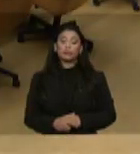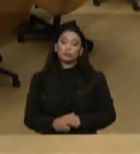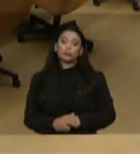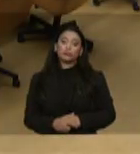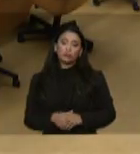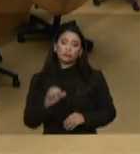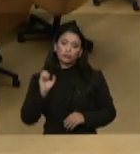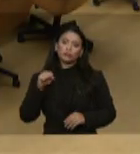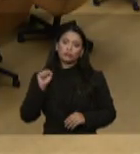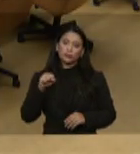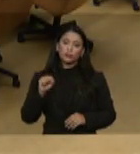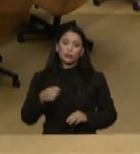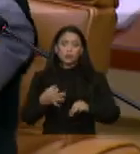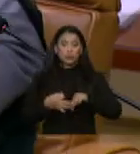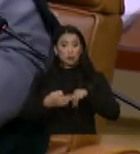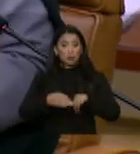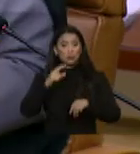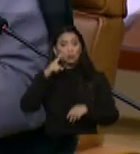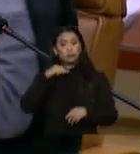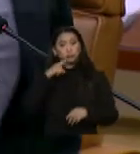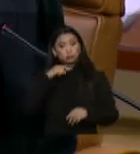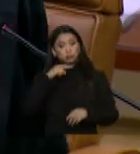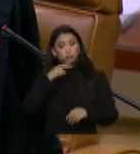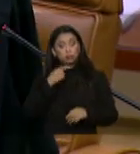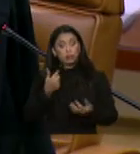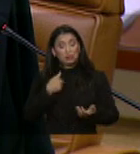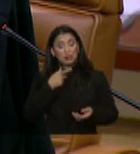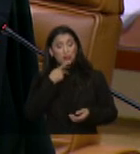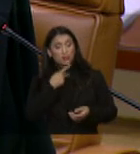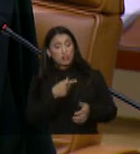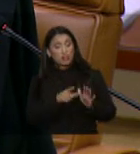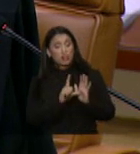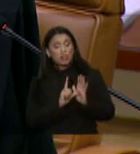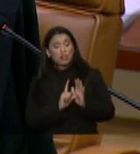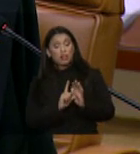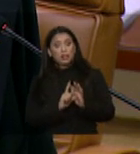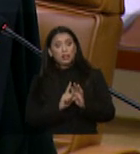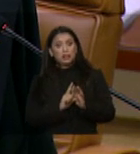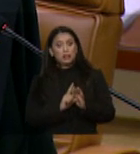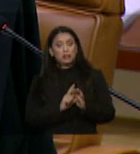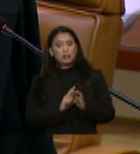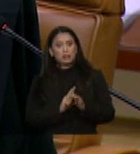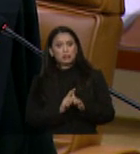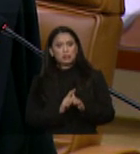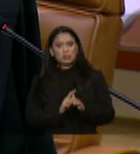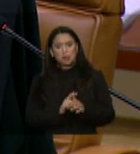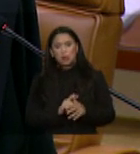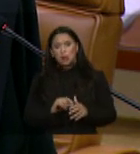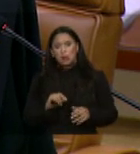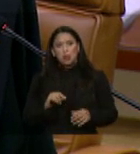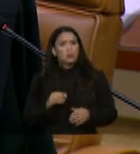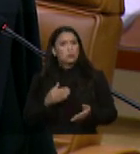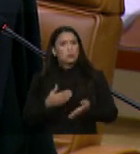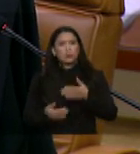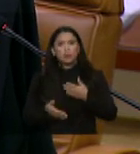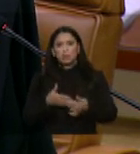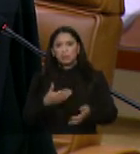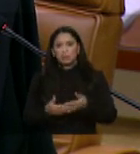isso Gilmar que eu me refiro a pouco não importa aonde esteja o provedor principal